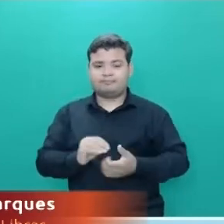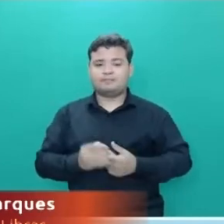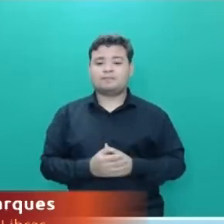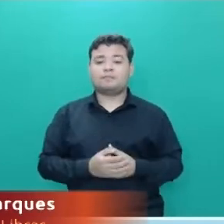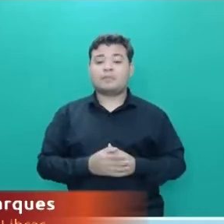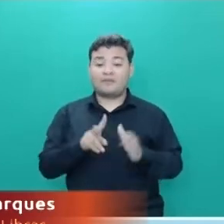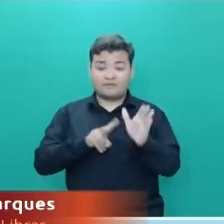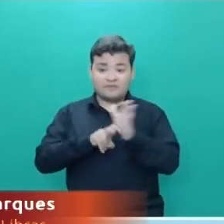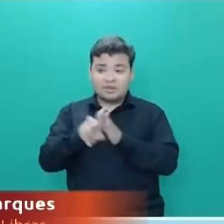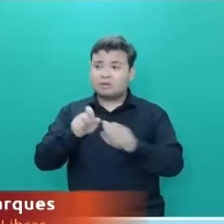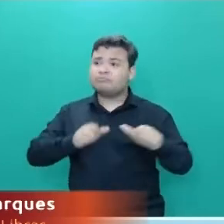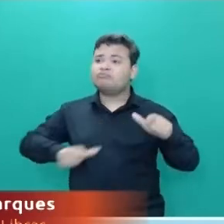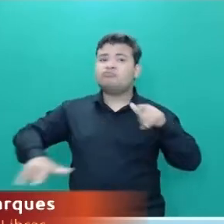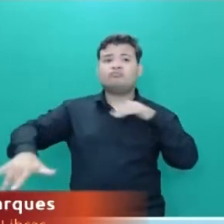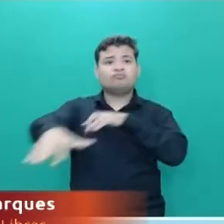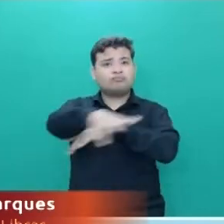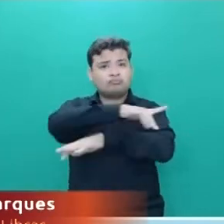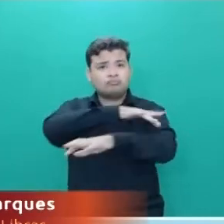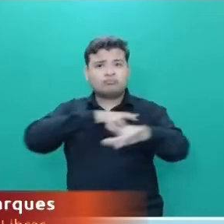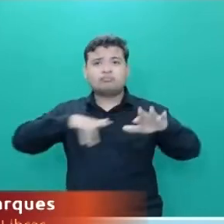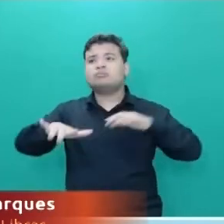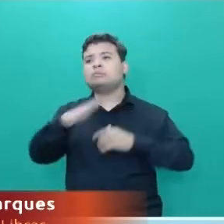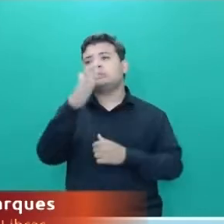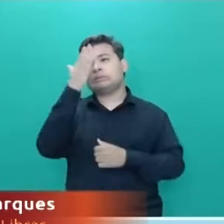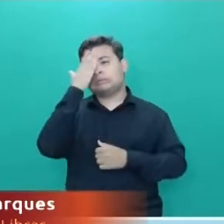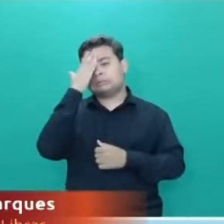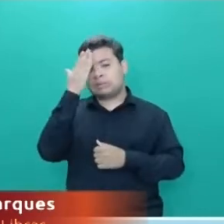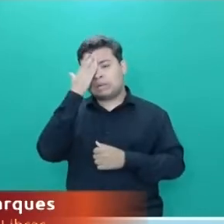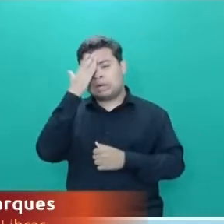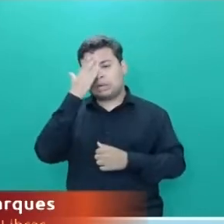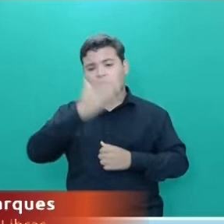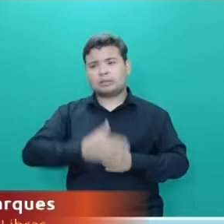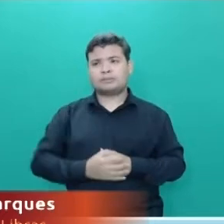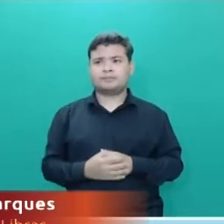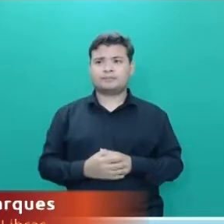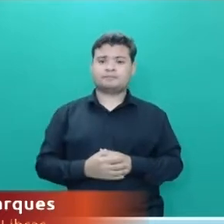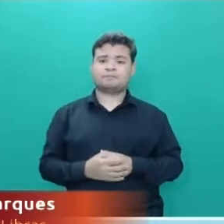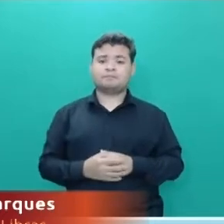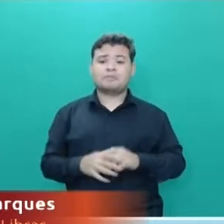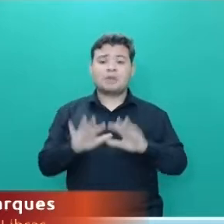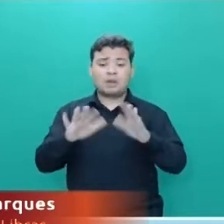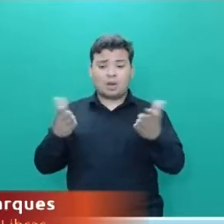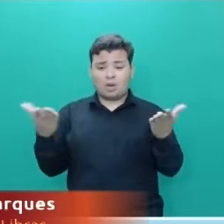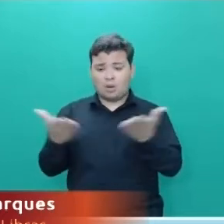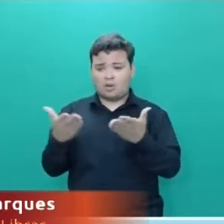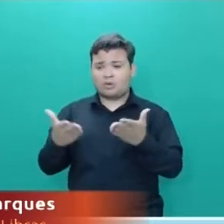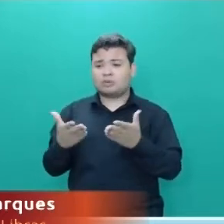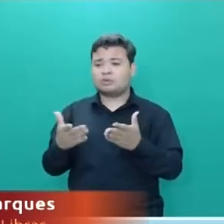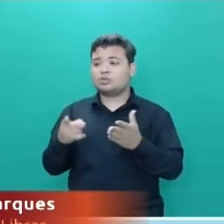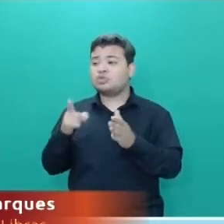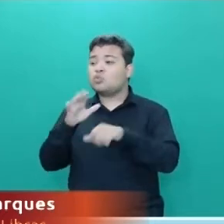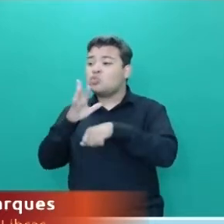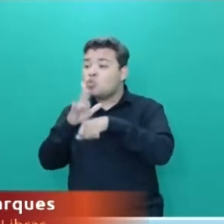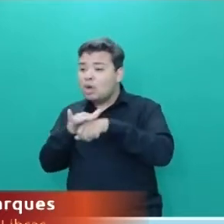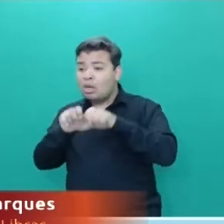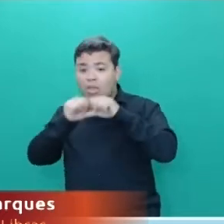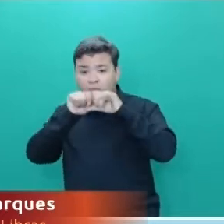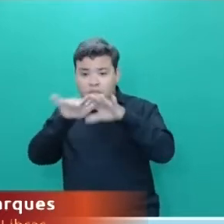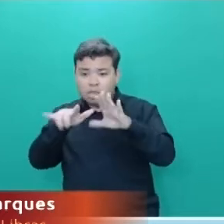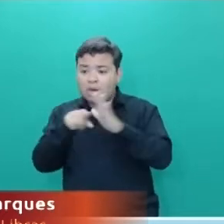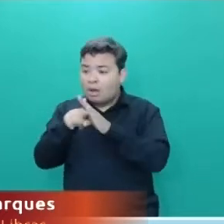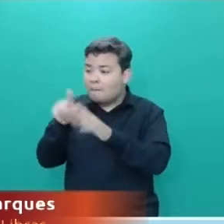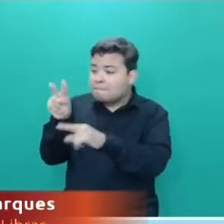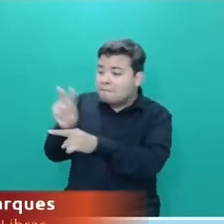ambiente. A gente, infelizmente, não tem uma vigilância epidemiológica ativa de pesquisar